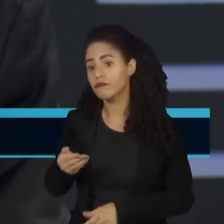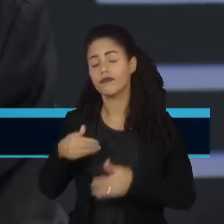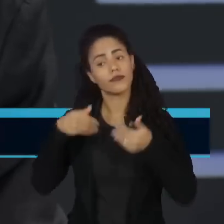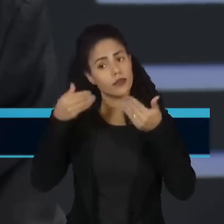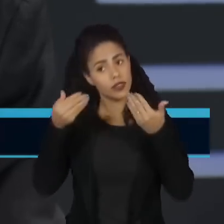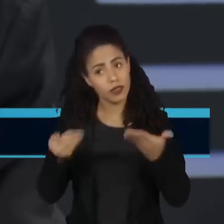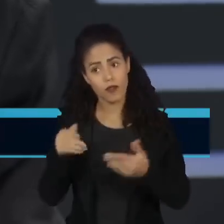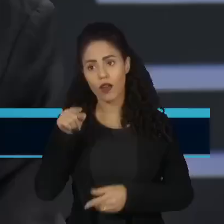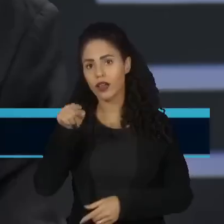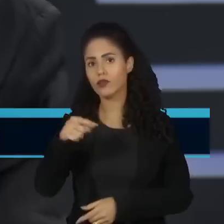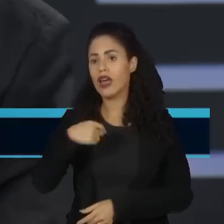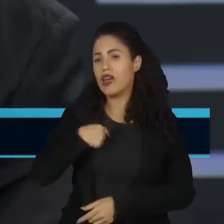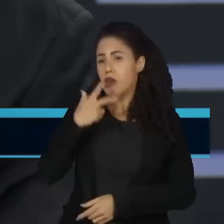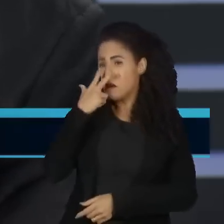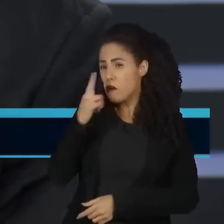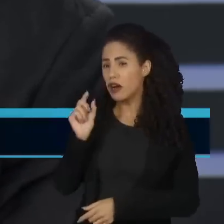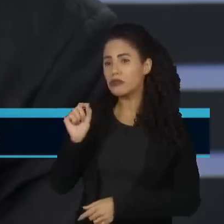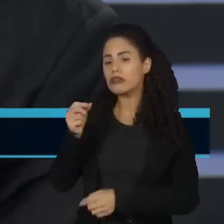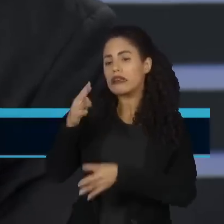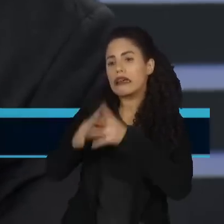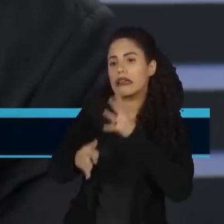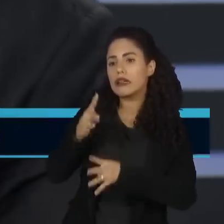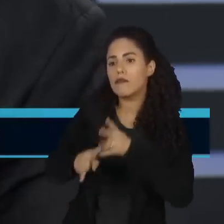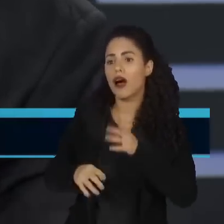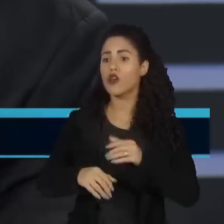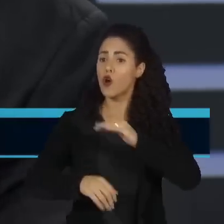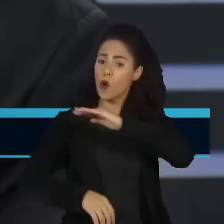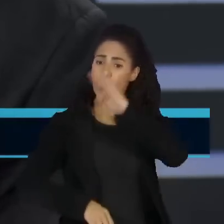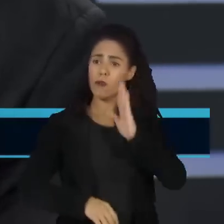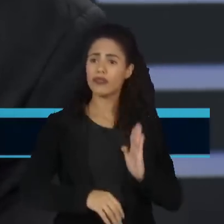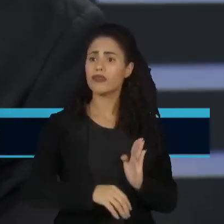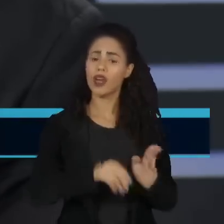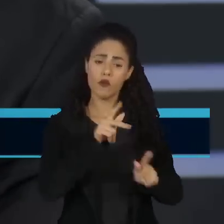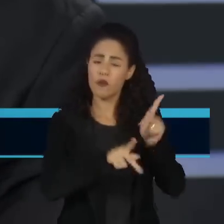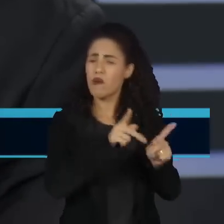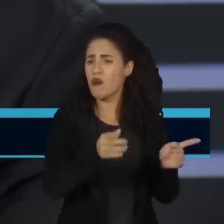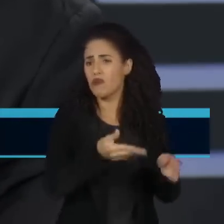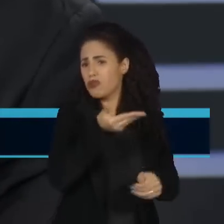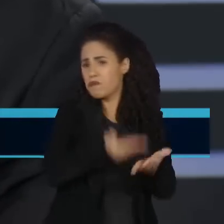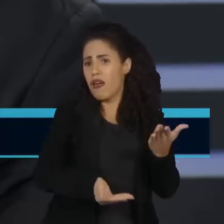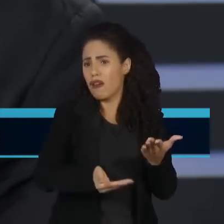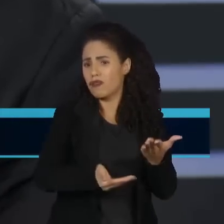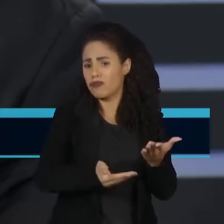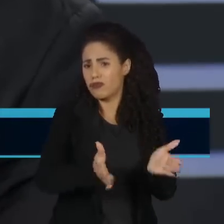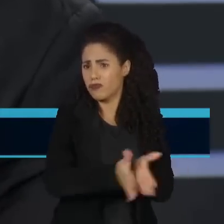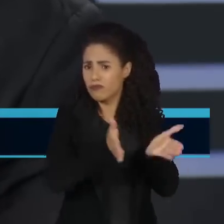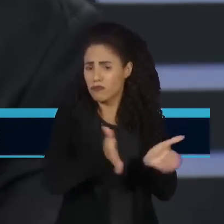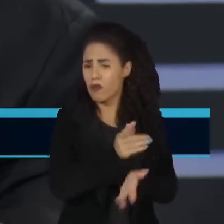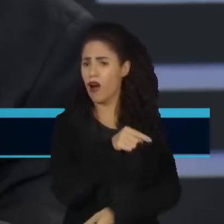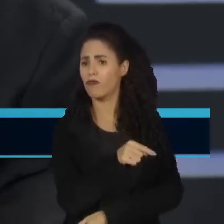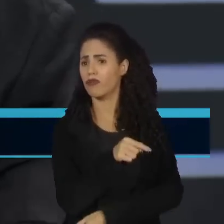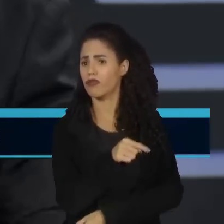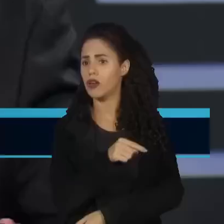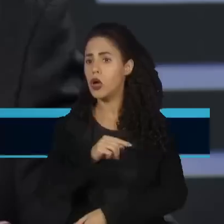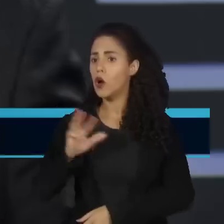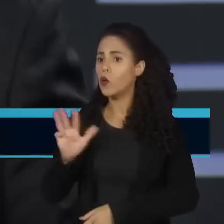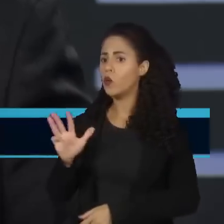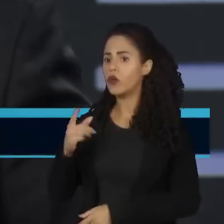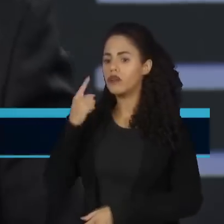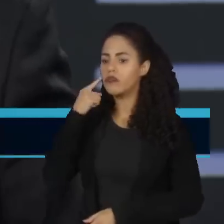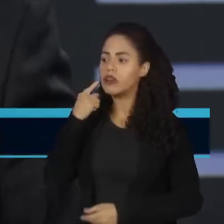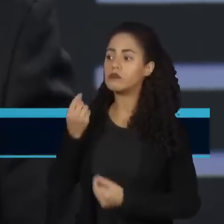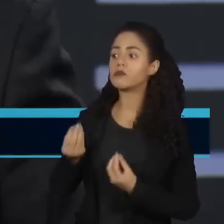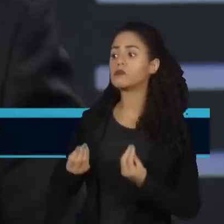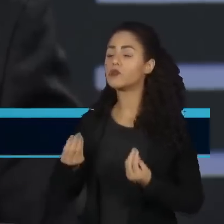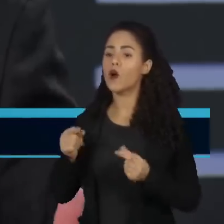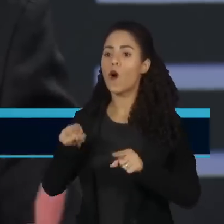Então, eu acho que quem perde mais são os brasileiros. E o Lula perdeu um pouco né? Porque ele andou todo mundo falando mal,